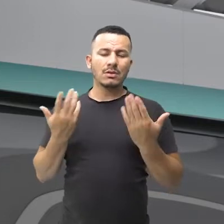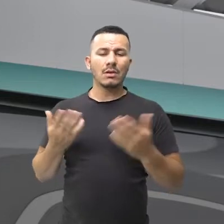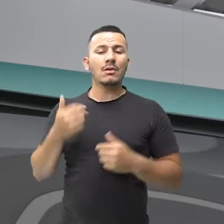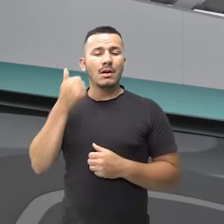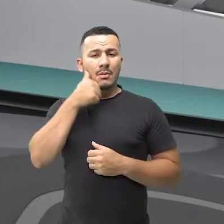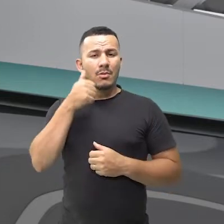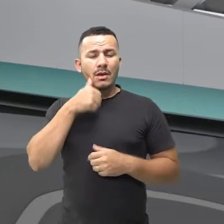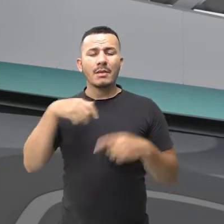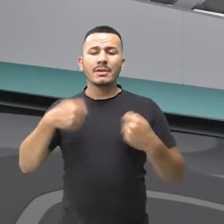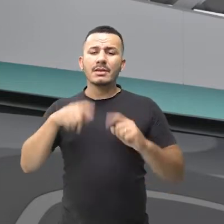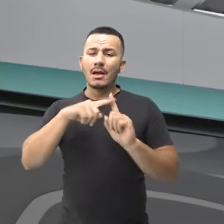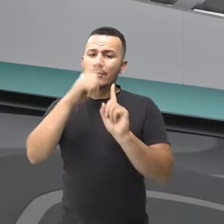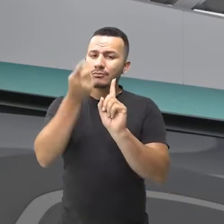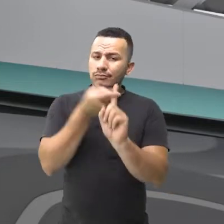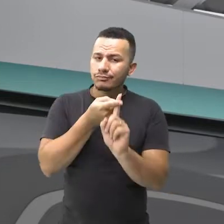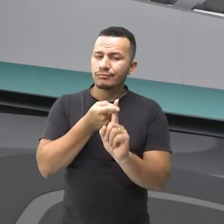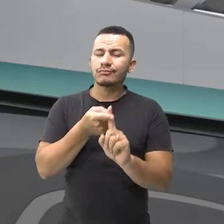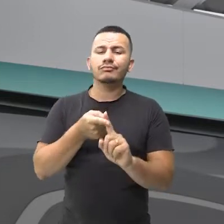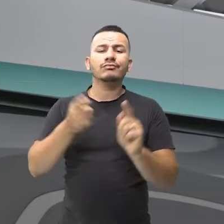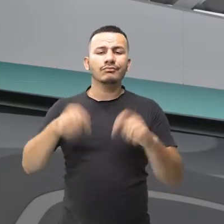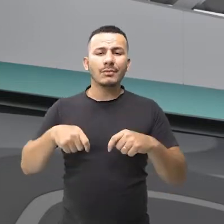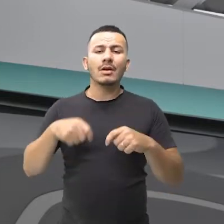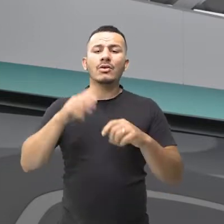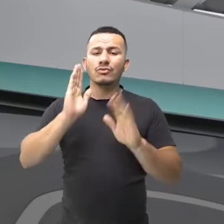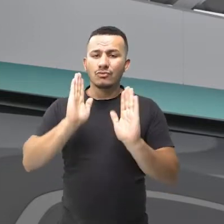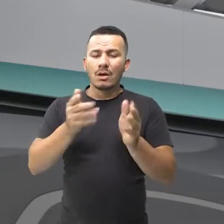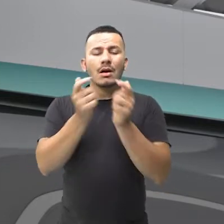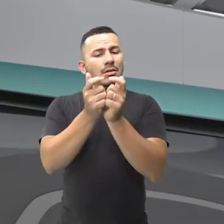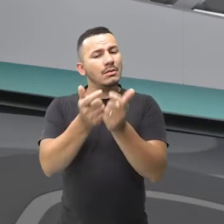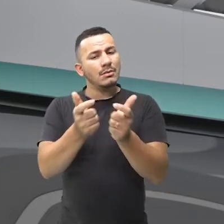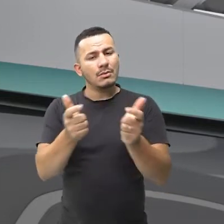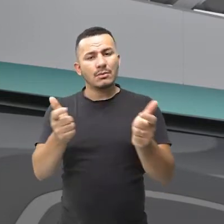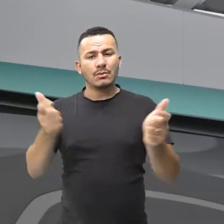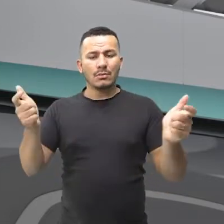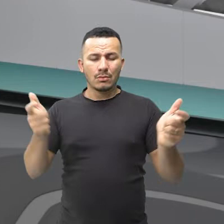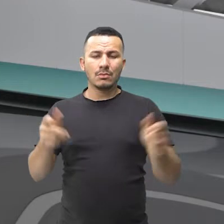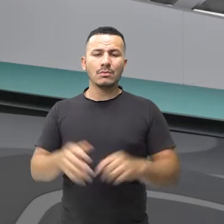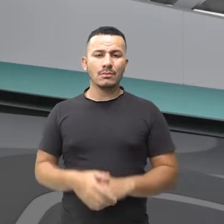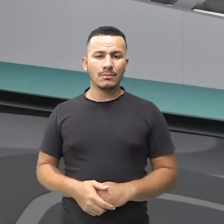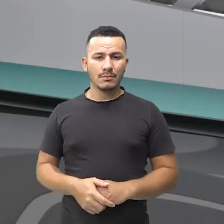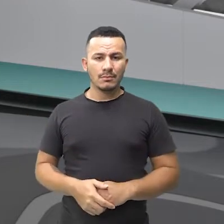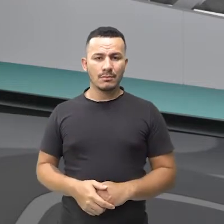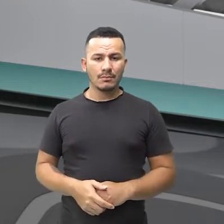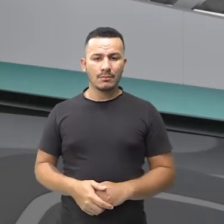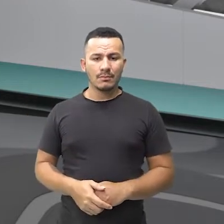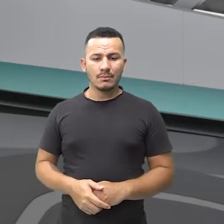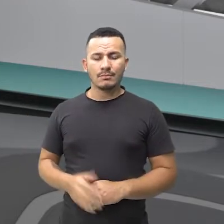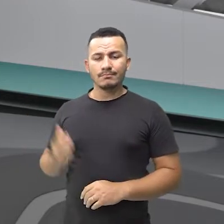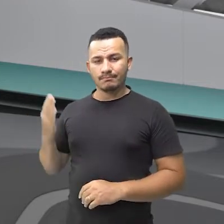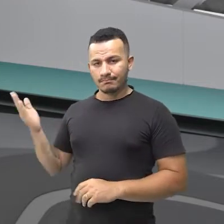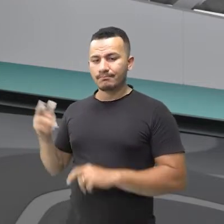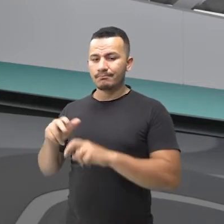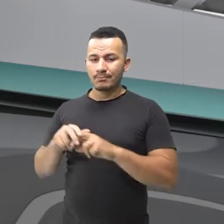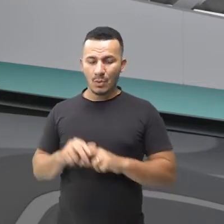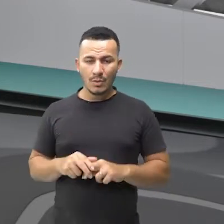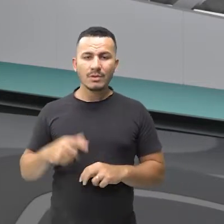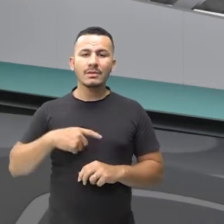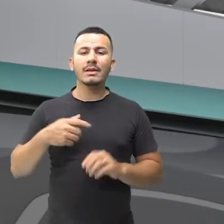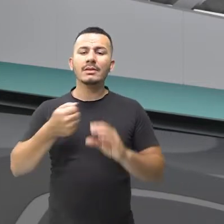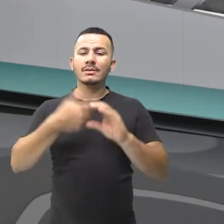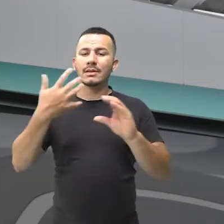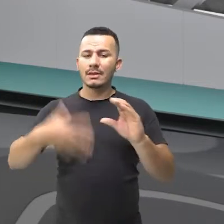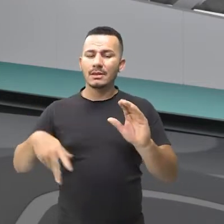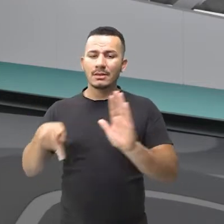mulher tinha que ser fértil para quê? Para que houvesse a sobrevivência do grupo. Então, é por isso que ela tem